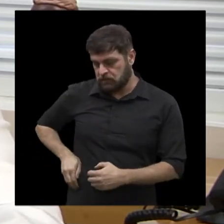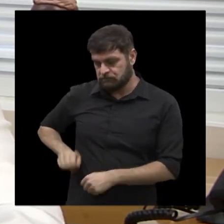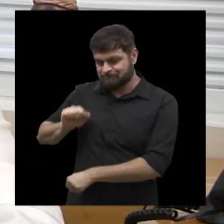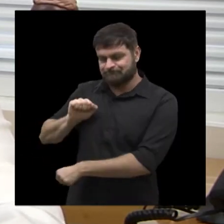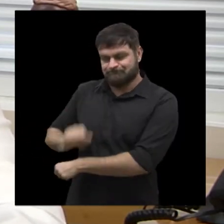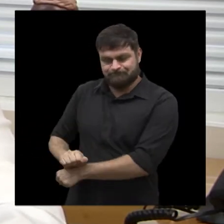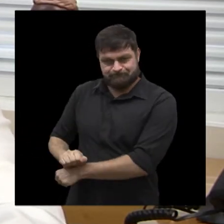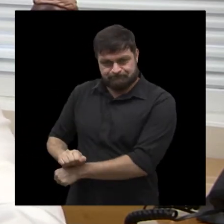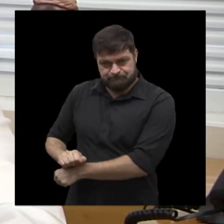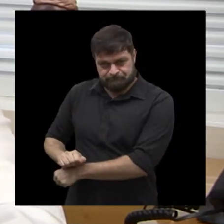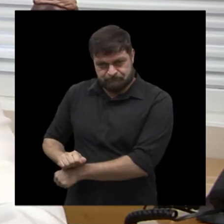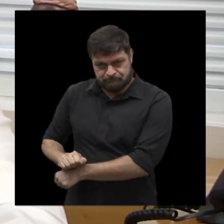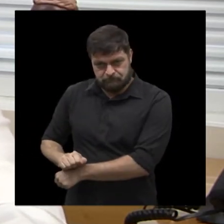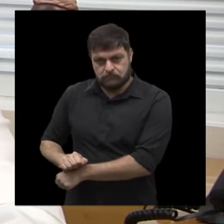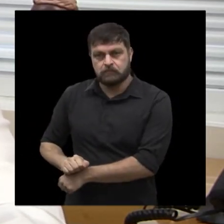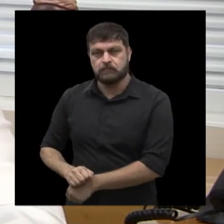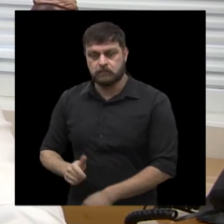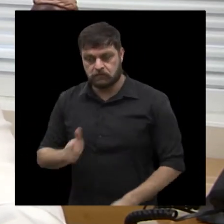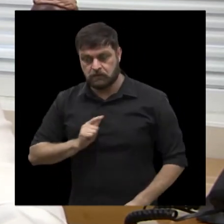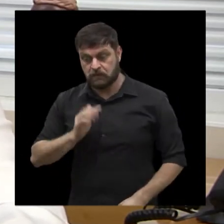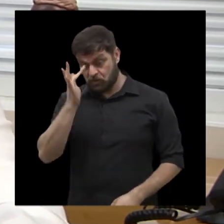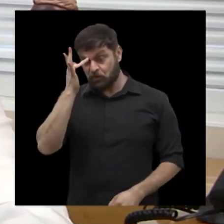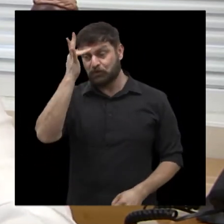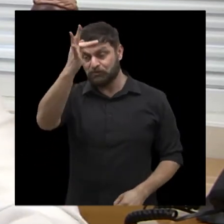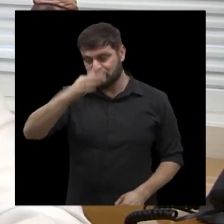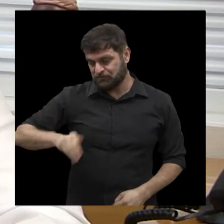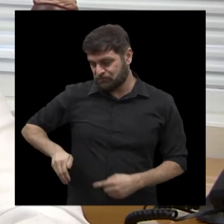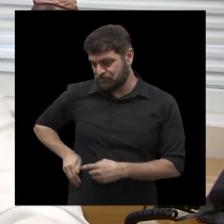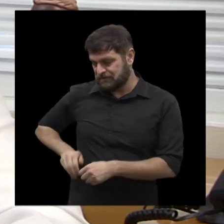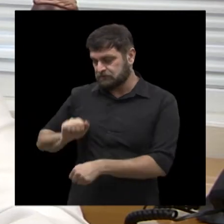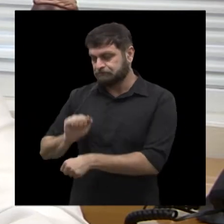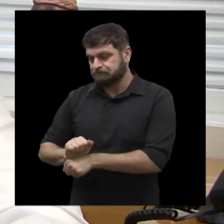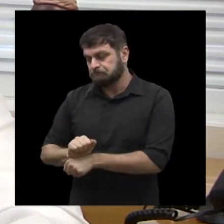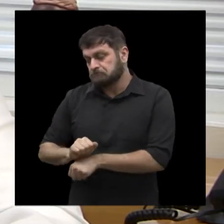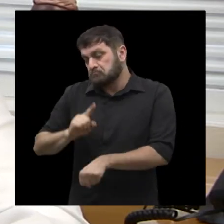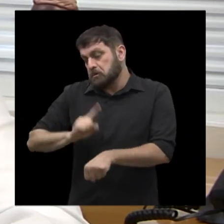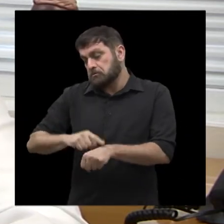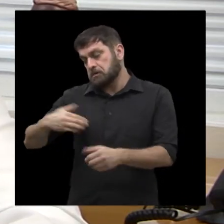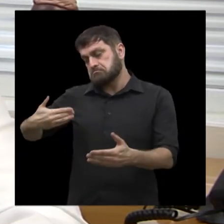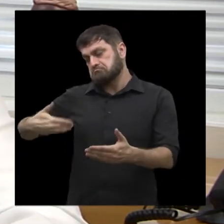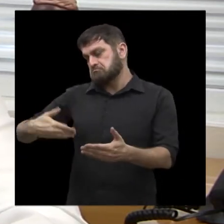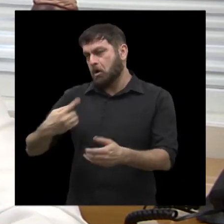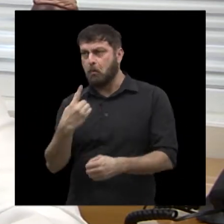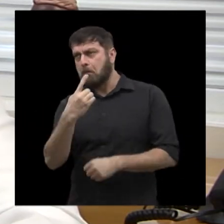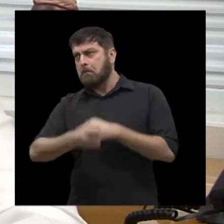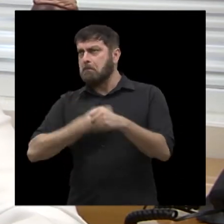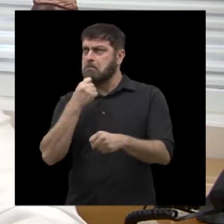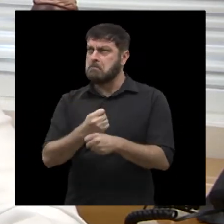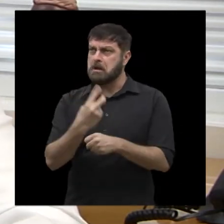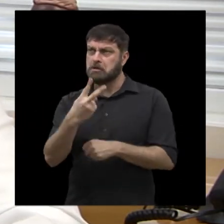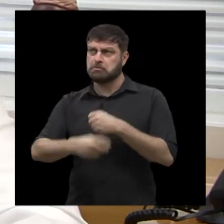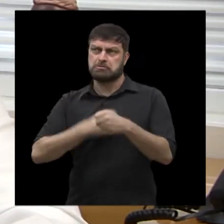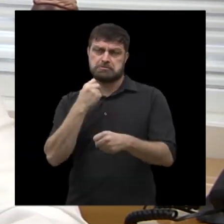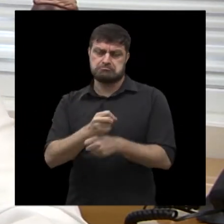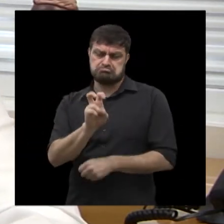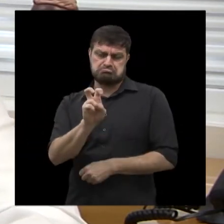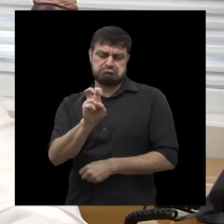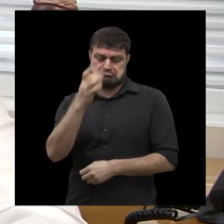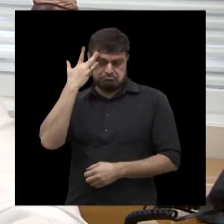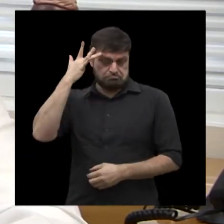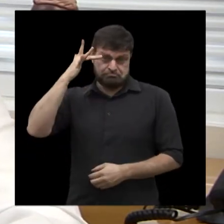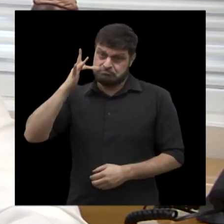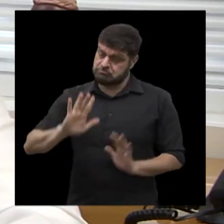renal crônica, aos rins pararem lá na frente. Quanto tempo isso vai durar? Se é 1 ano, se é 2 ou 5, isso